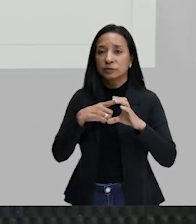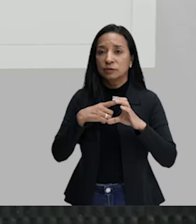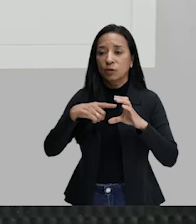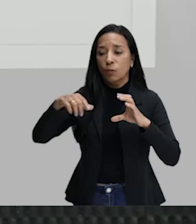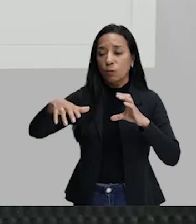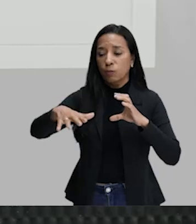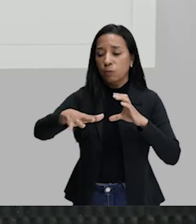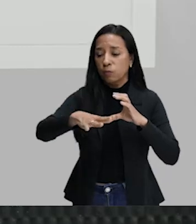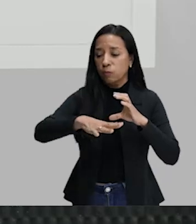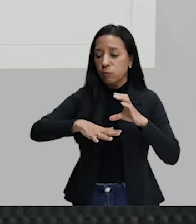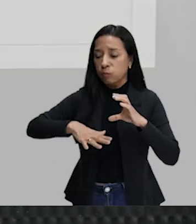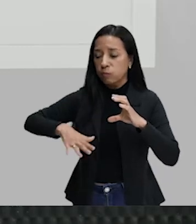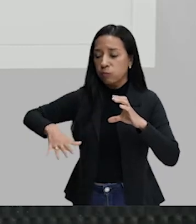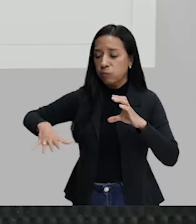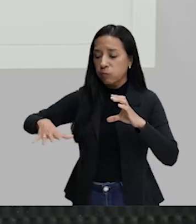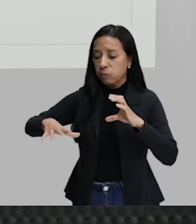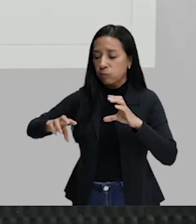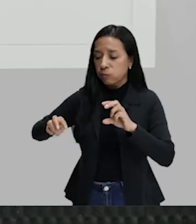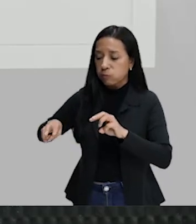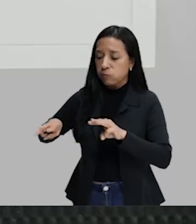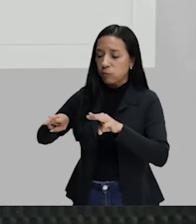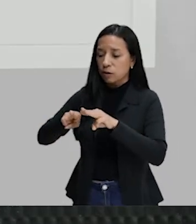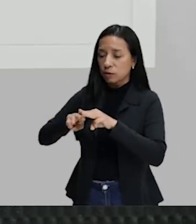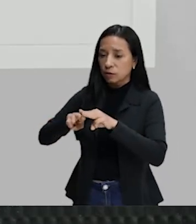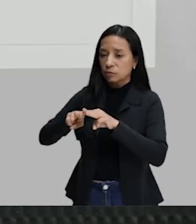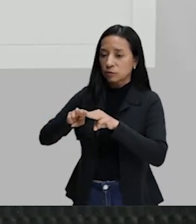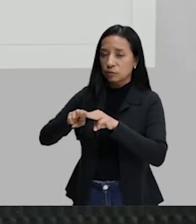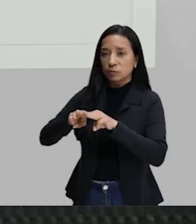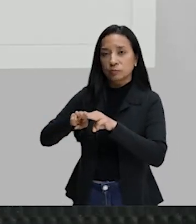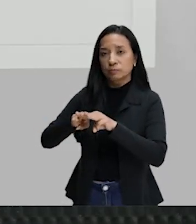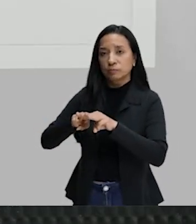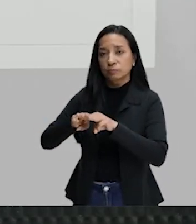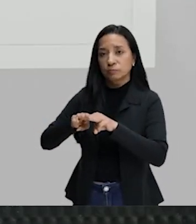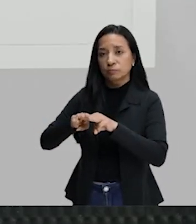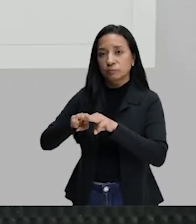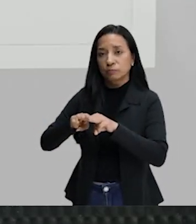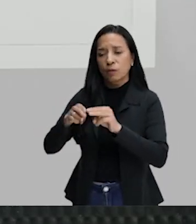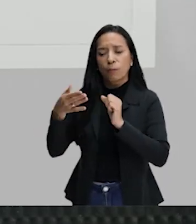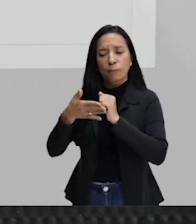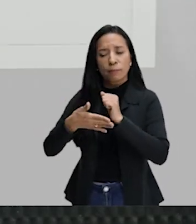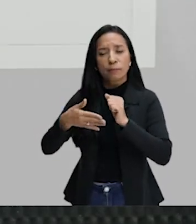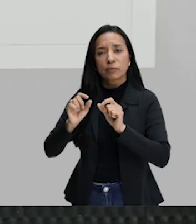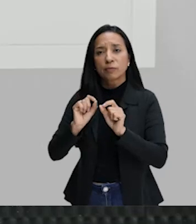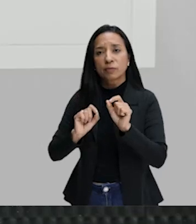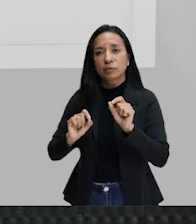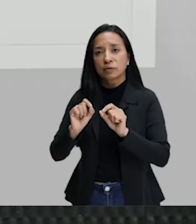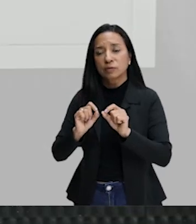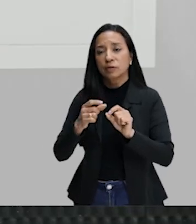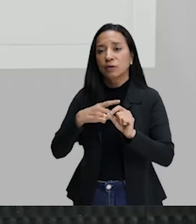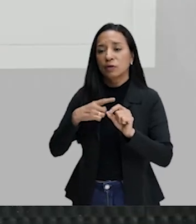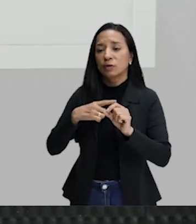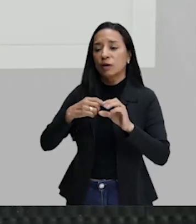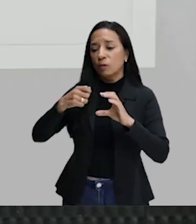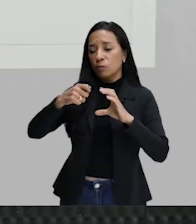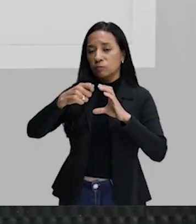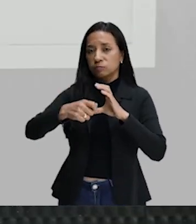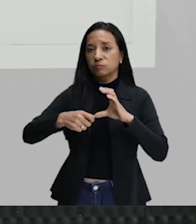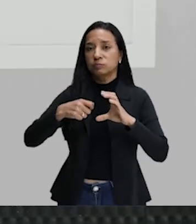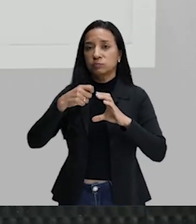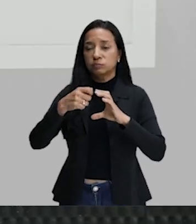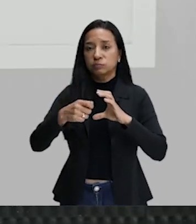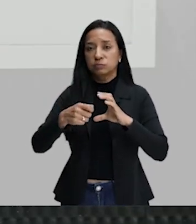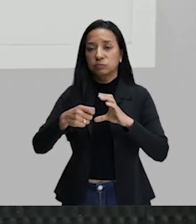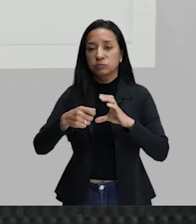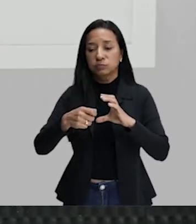campo magnético passando por ela. Ok? Então seria basicamente isso. Então vamos supor, nós temos uma carga, né? Vou colocar